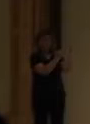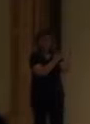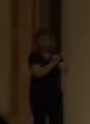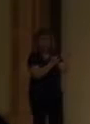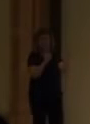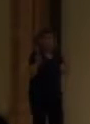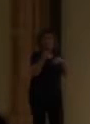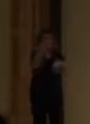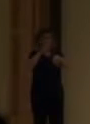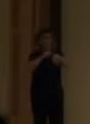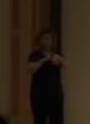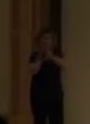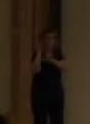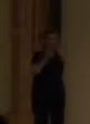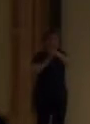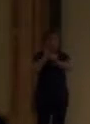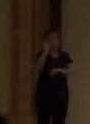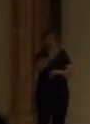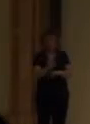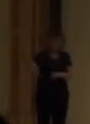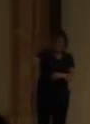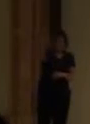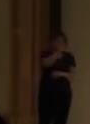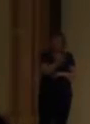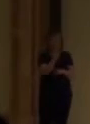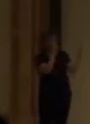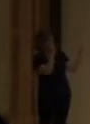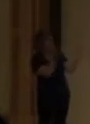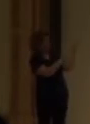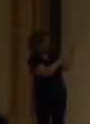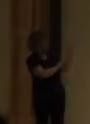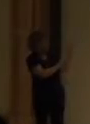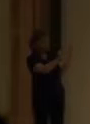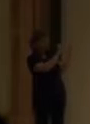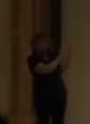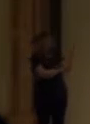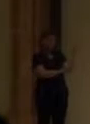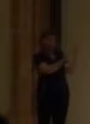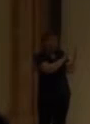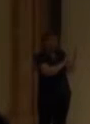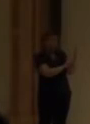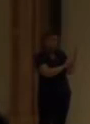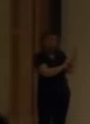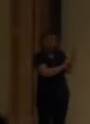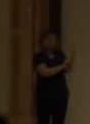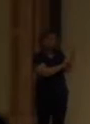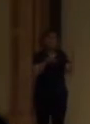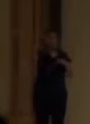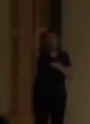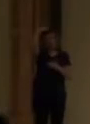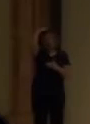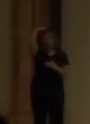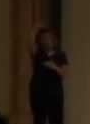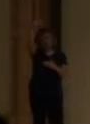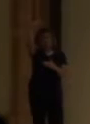da pintura europeia a figura de um dos Reis Magos aparece pintada como sendo um índio. E